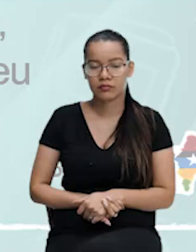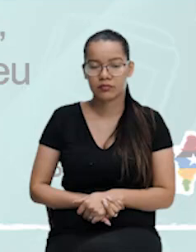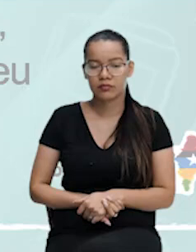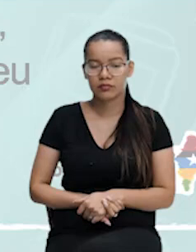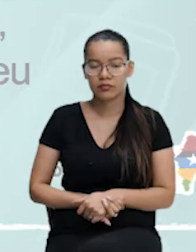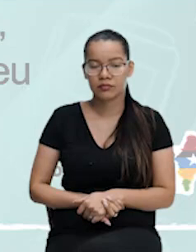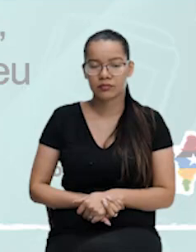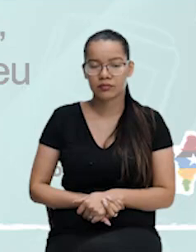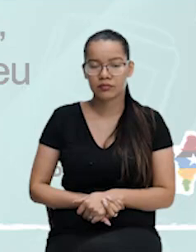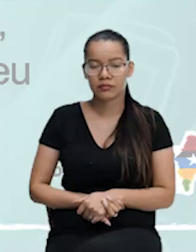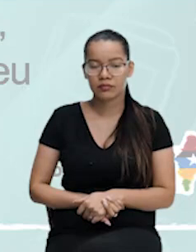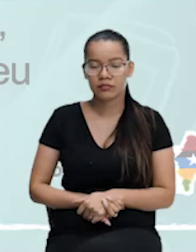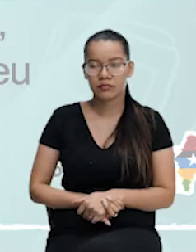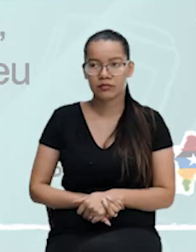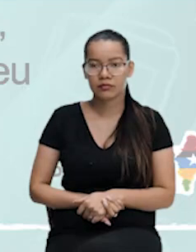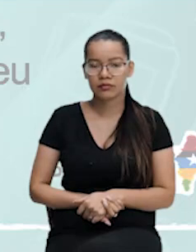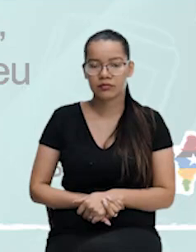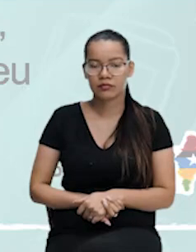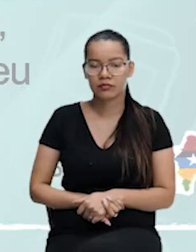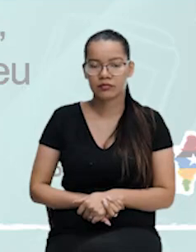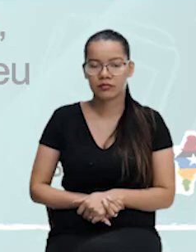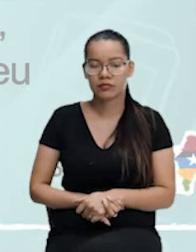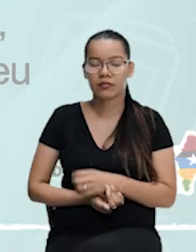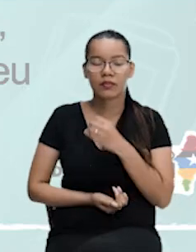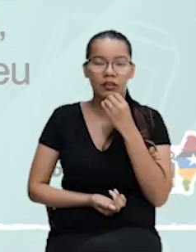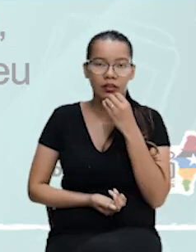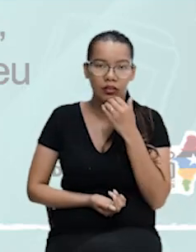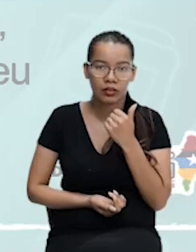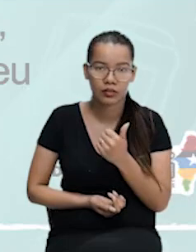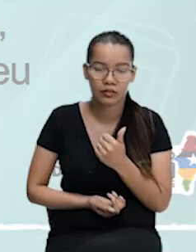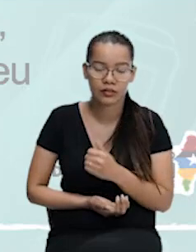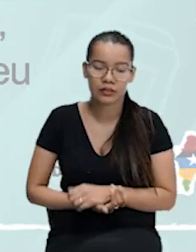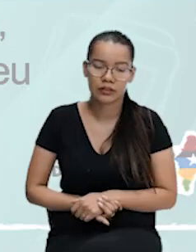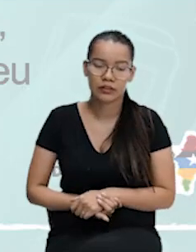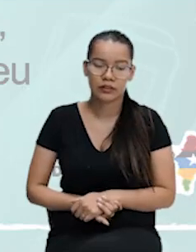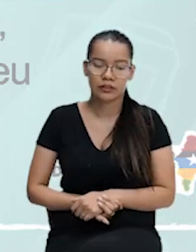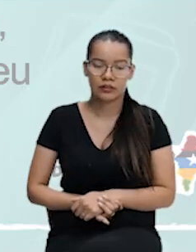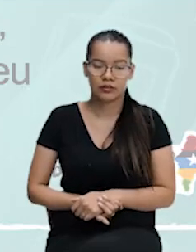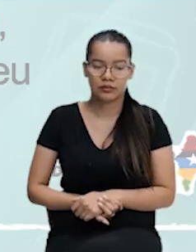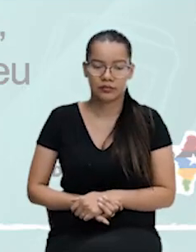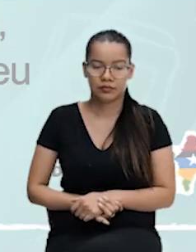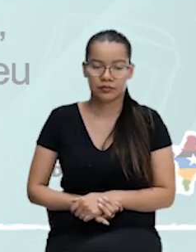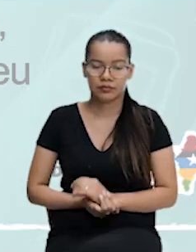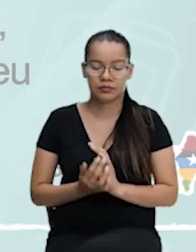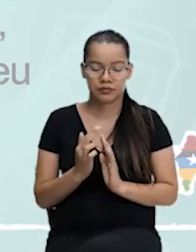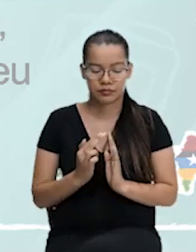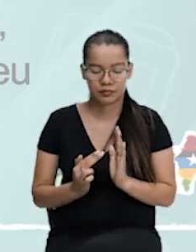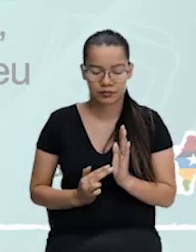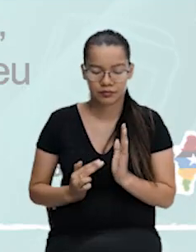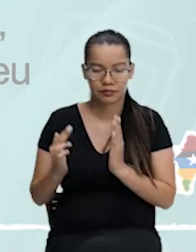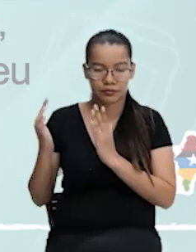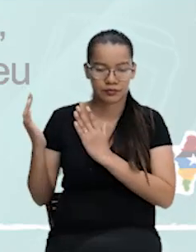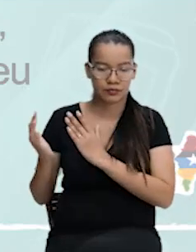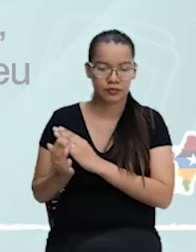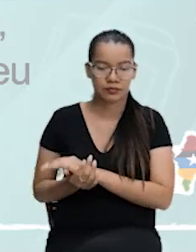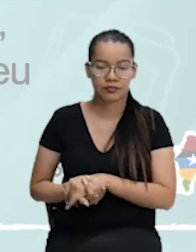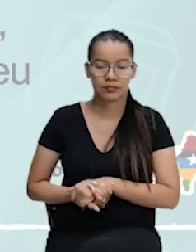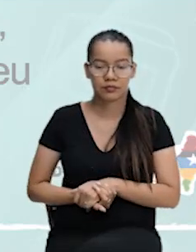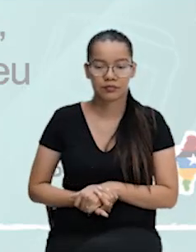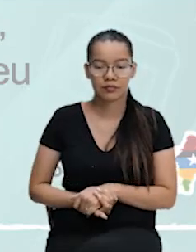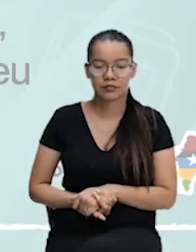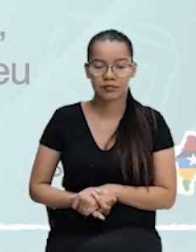equação química que represente essa reação. Ok. Na limpeza de uma casa, acidentalmente caiu um pouco de